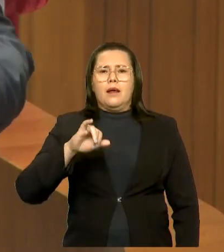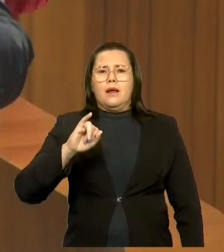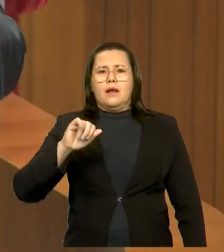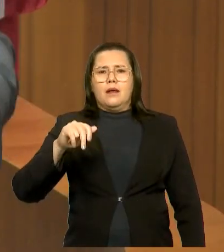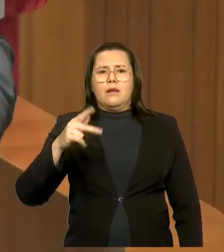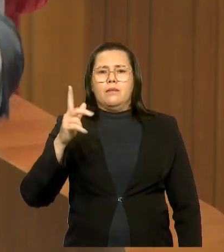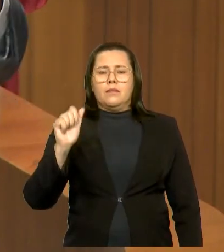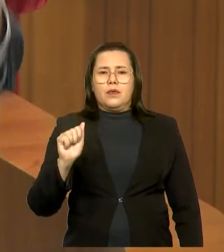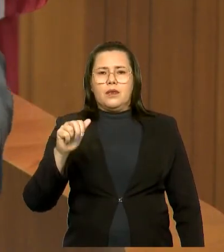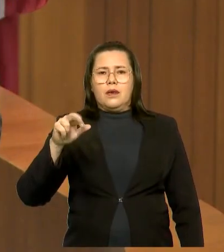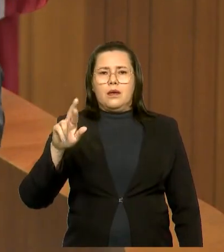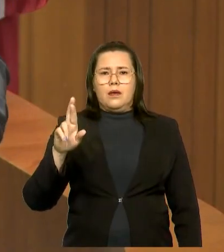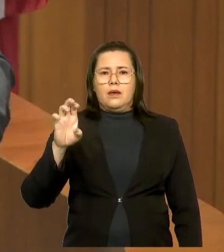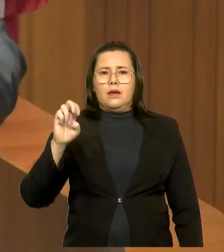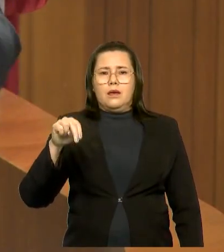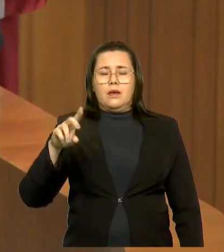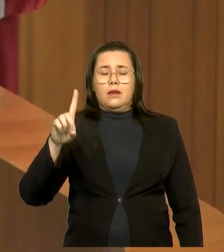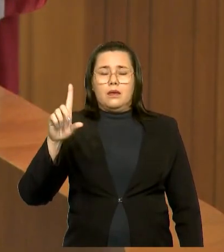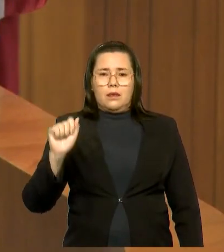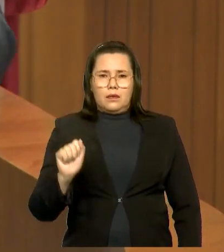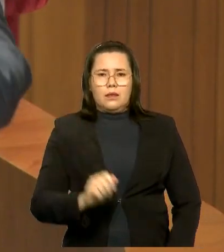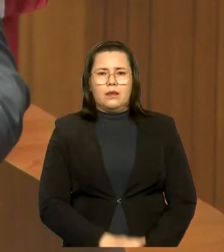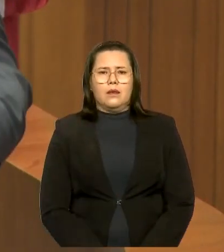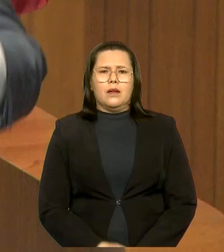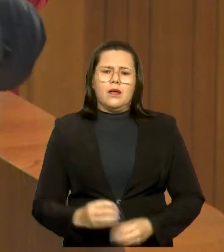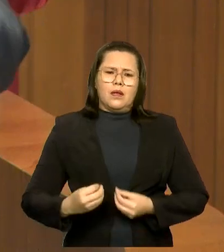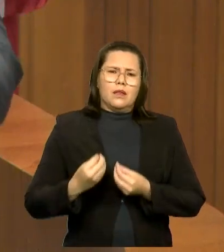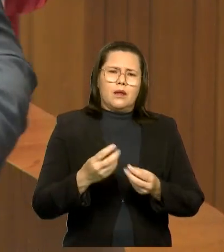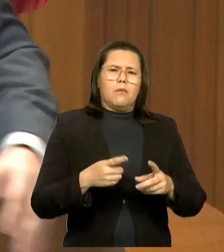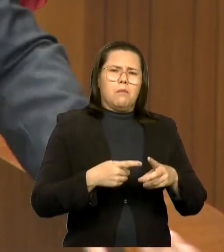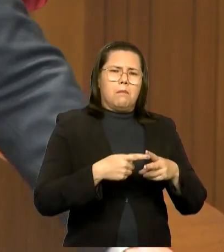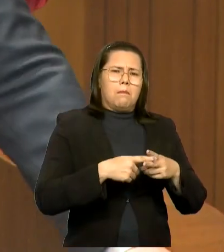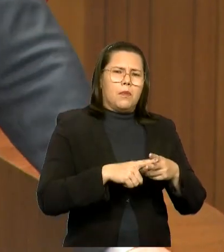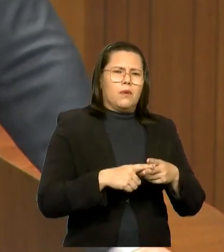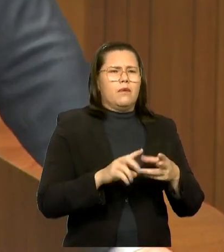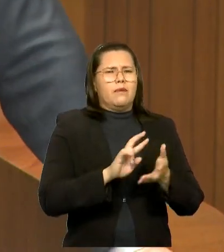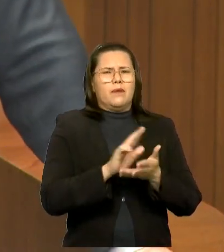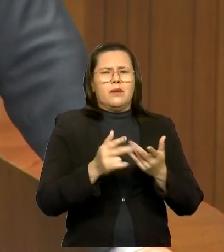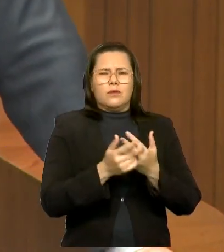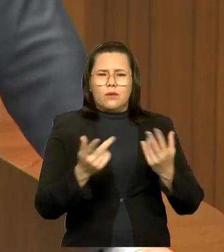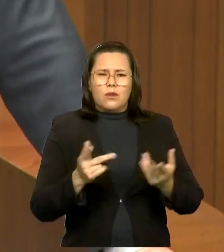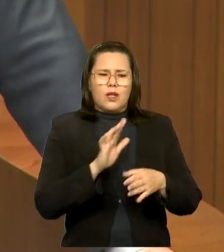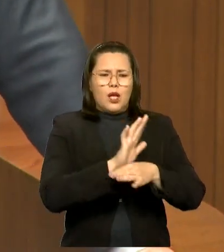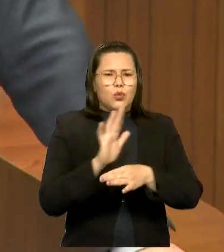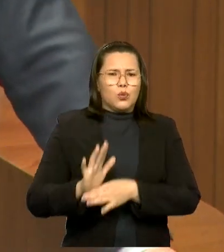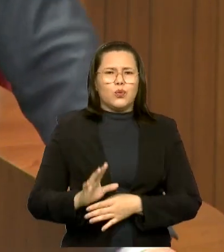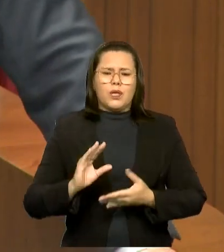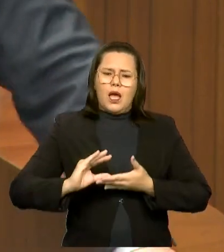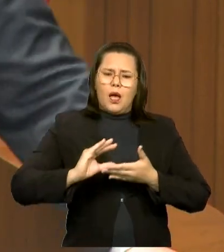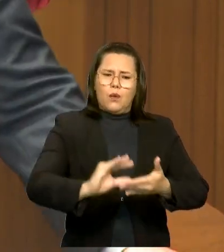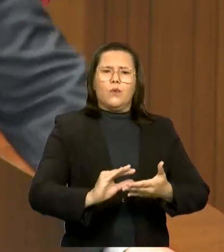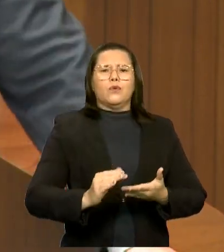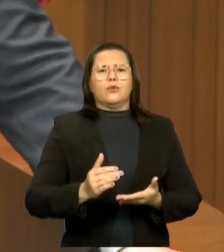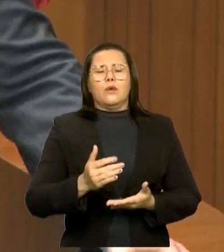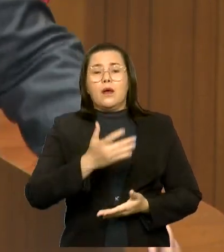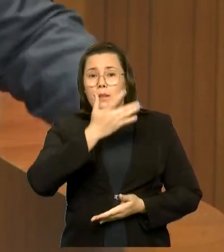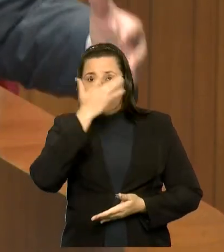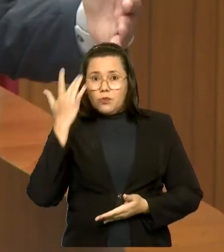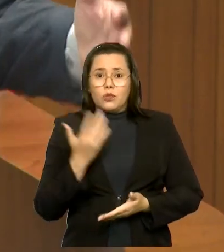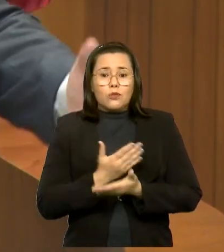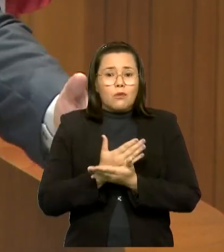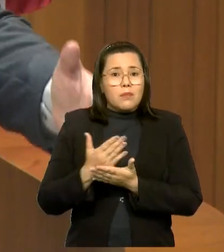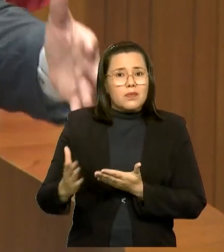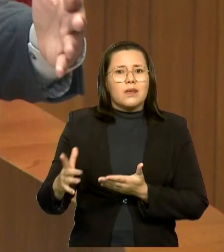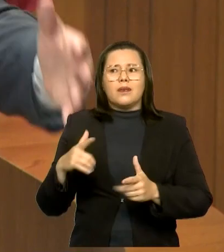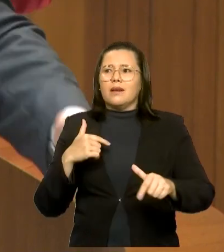deu a eles equipamentos, capacitação e já no final do governo também uma ajuda para o início do seu empreendimento, as